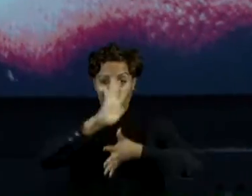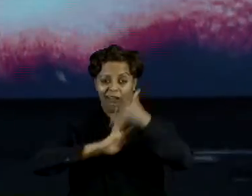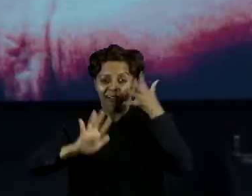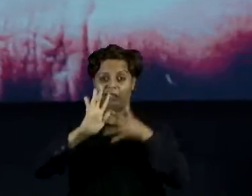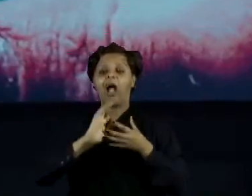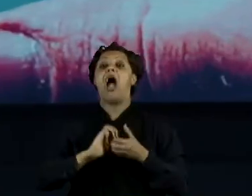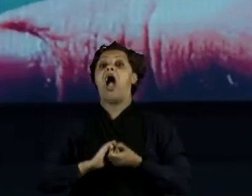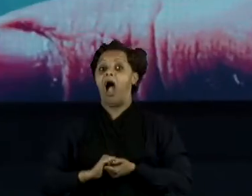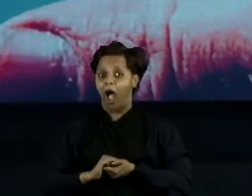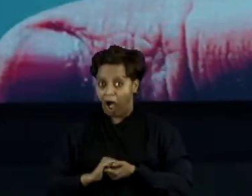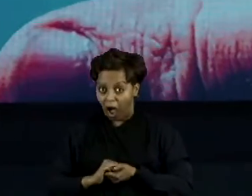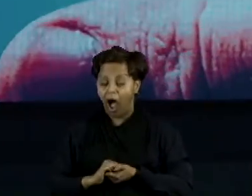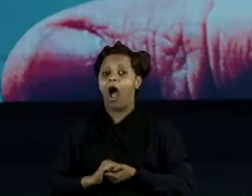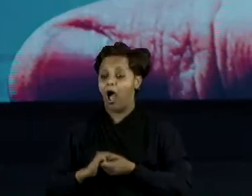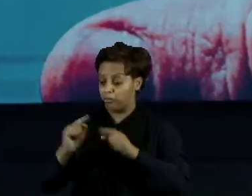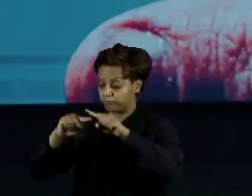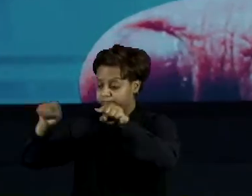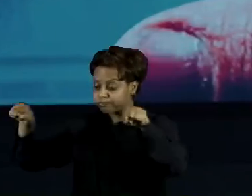Holocausto.